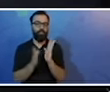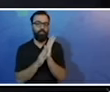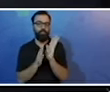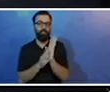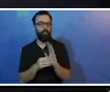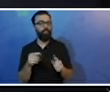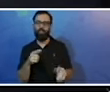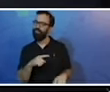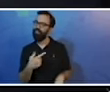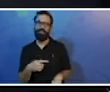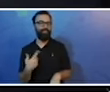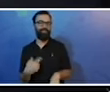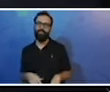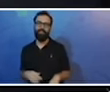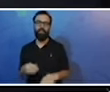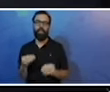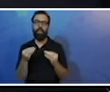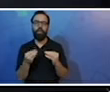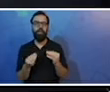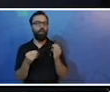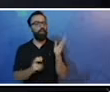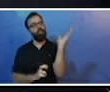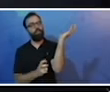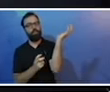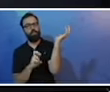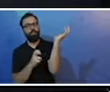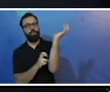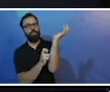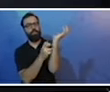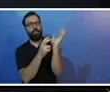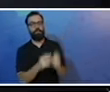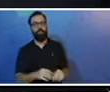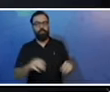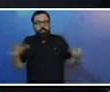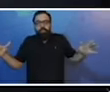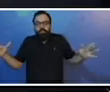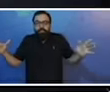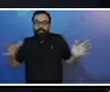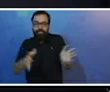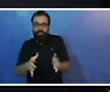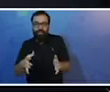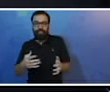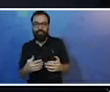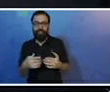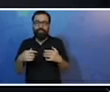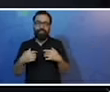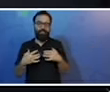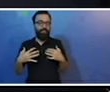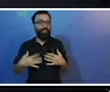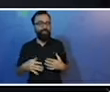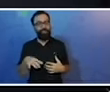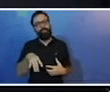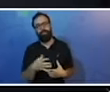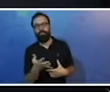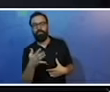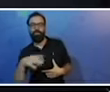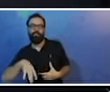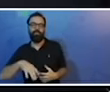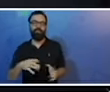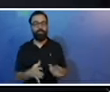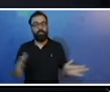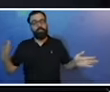cobras sobem no pezinho de limão estica encolhe seu corpo é todo mole